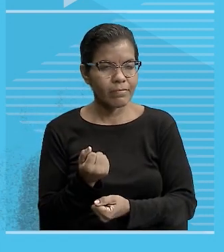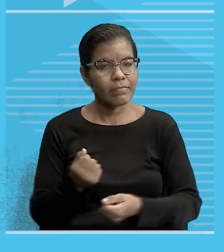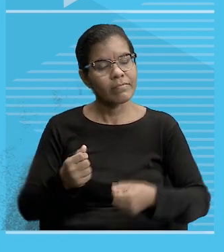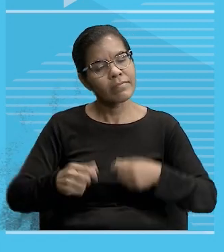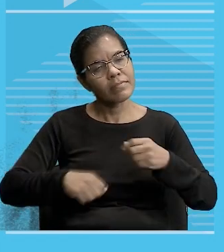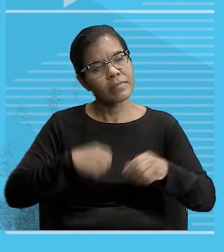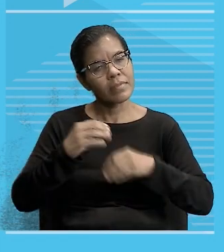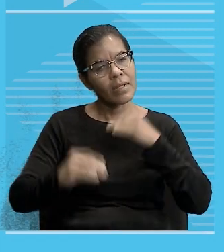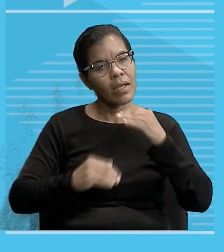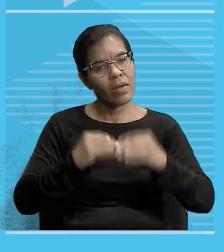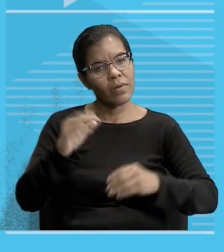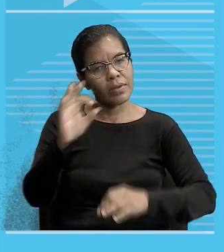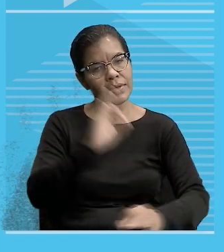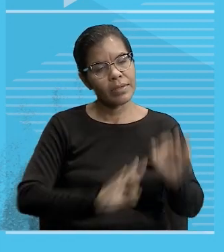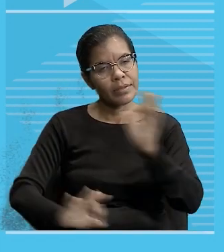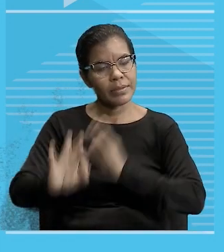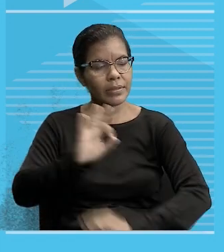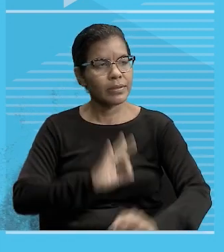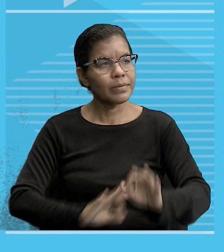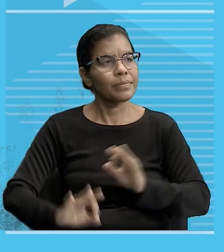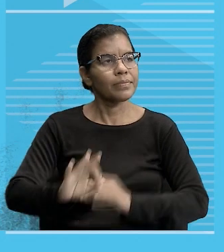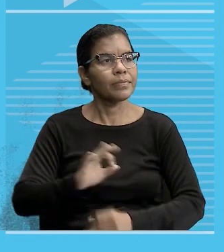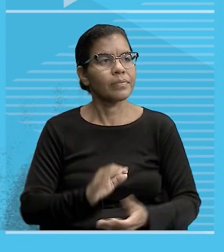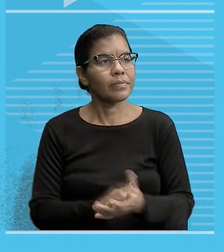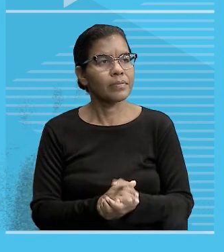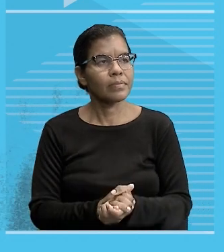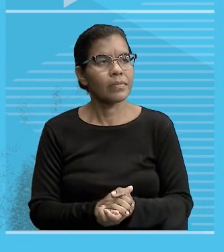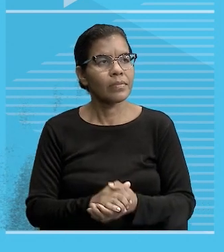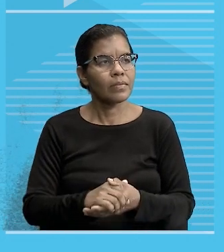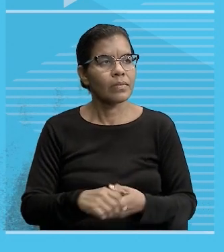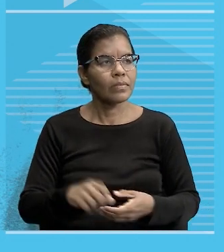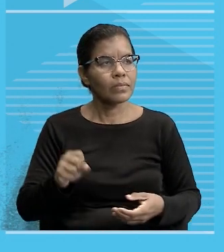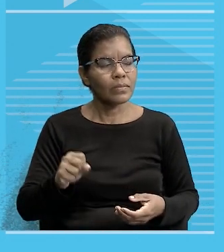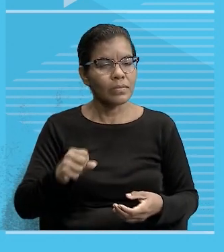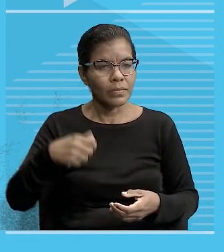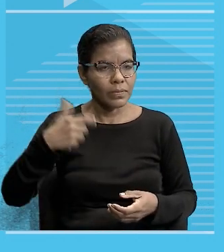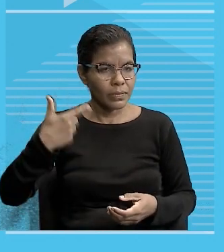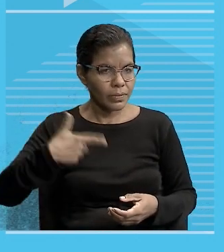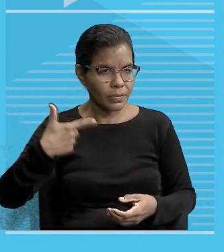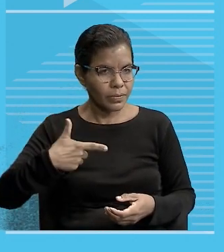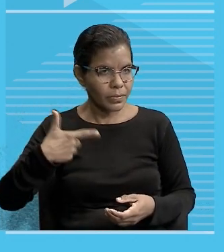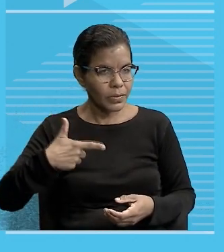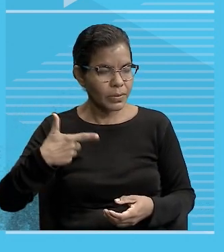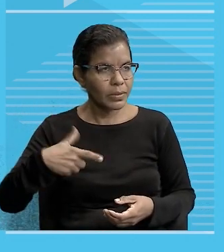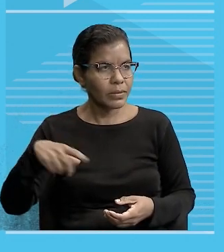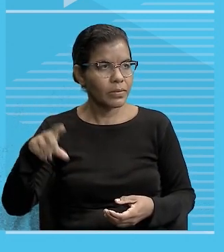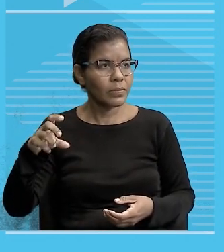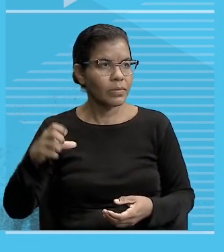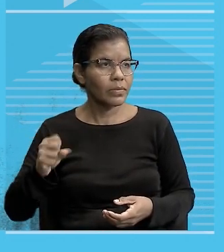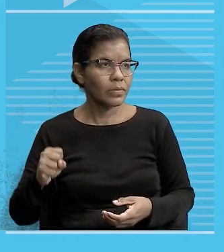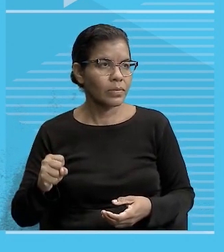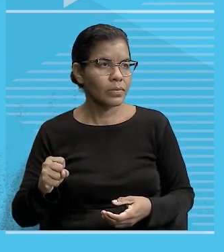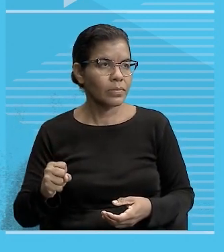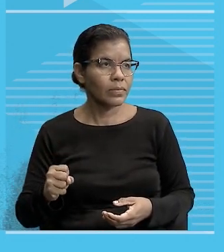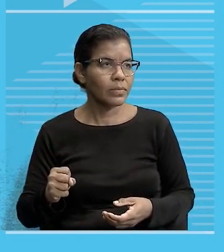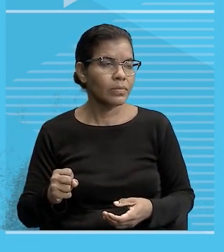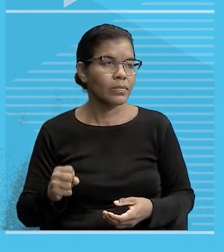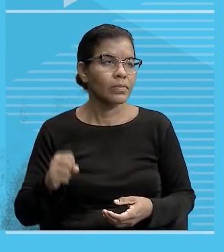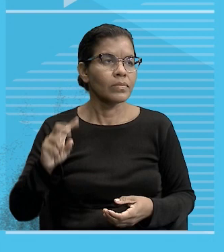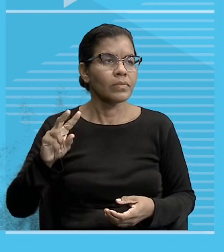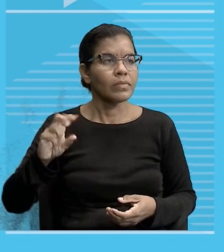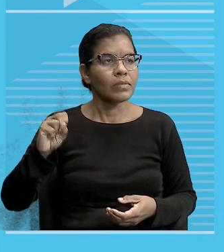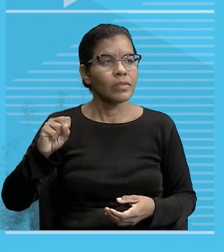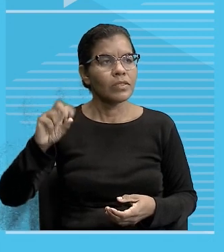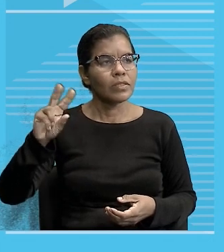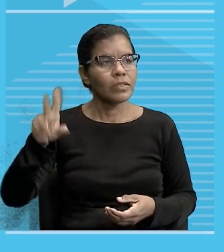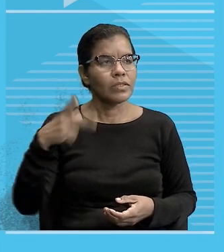consolidando na organização ou seja o 5S um dos 5S que é o